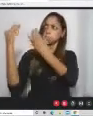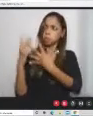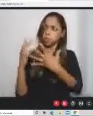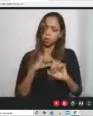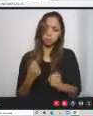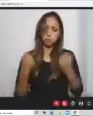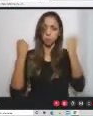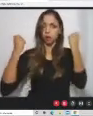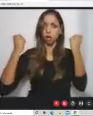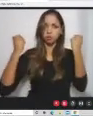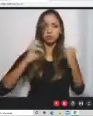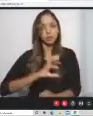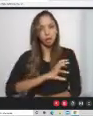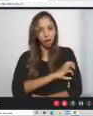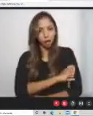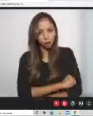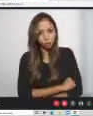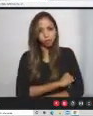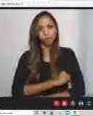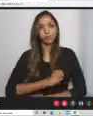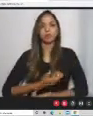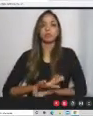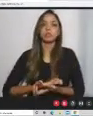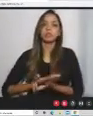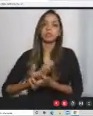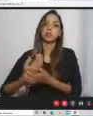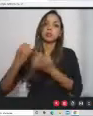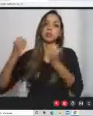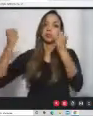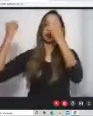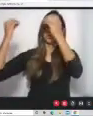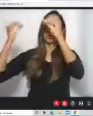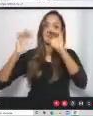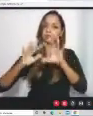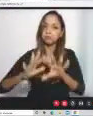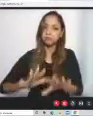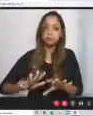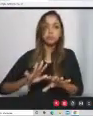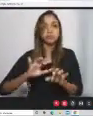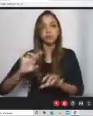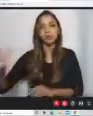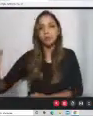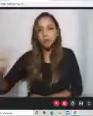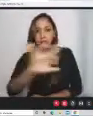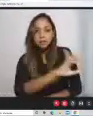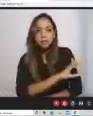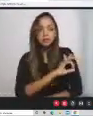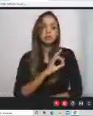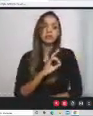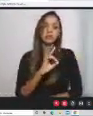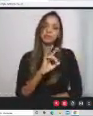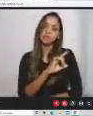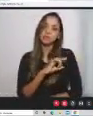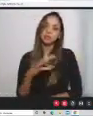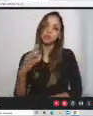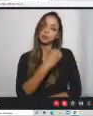nos torna prudentes. Que o Espírito Santo de Deus habite sobre cada um de nós. Tenham todos uma boa semana.